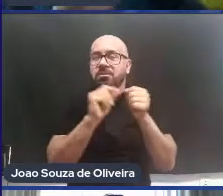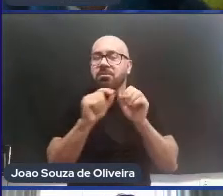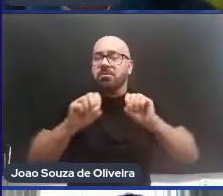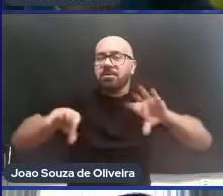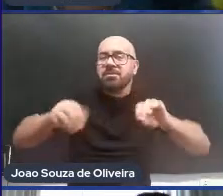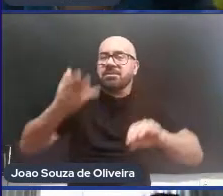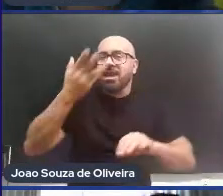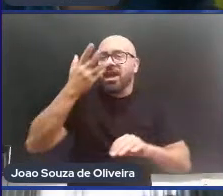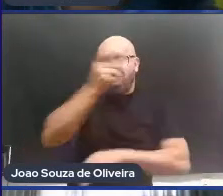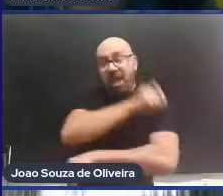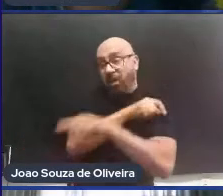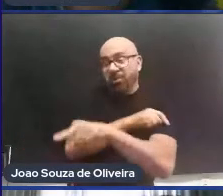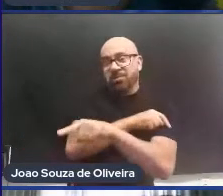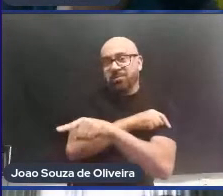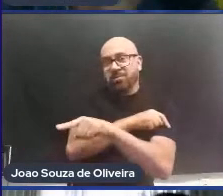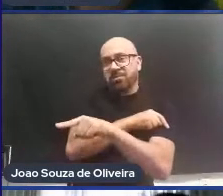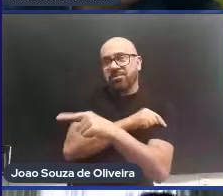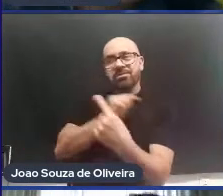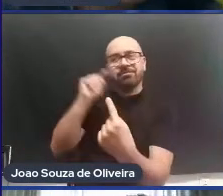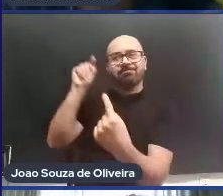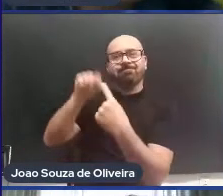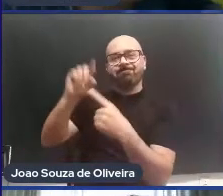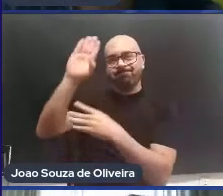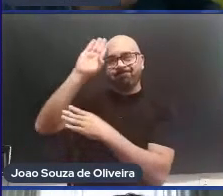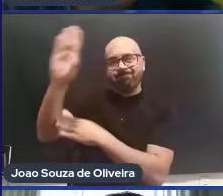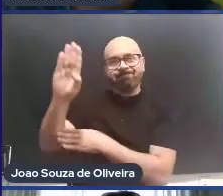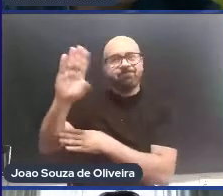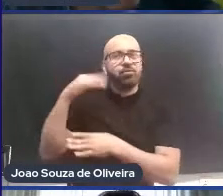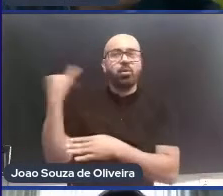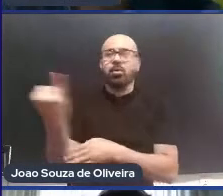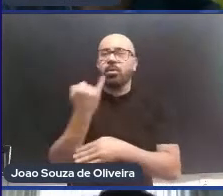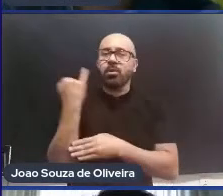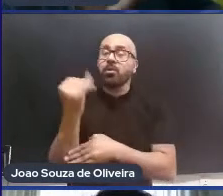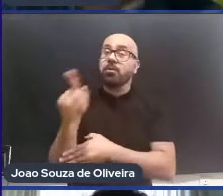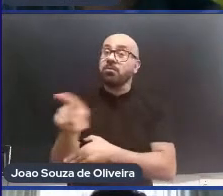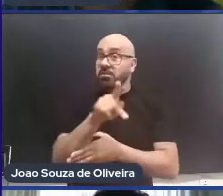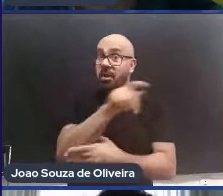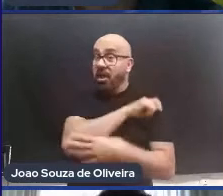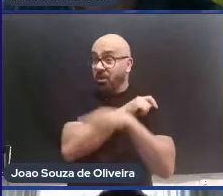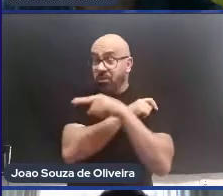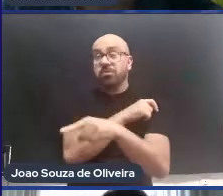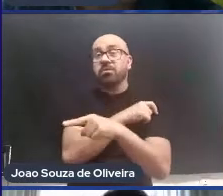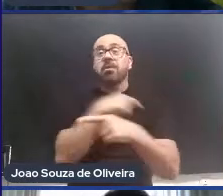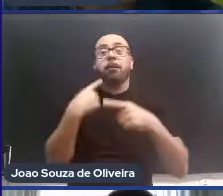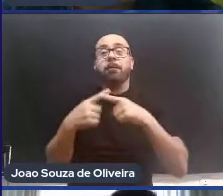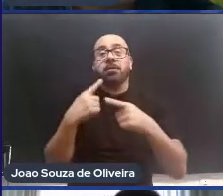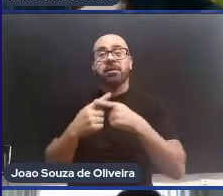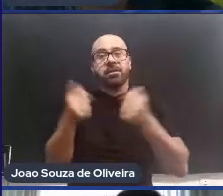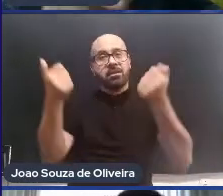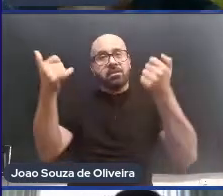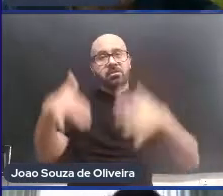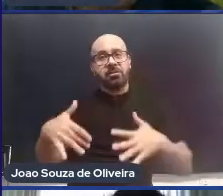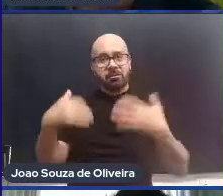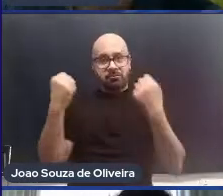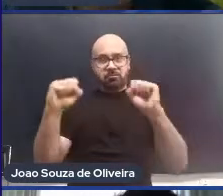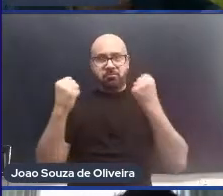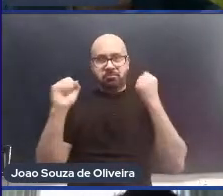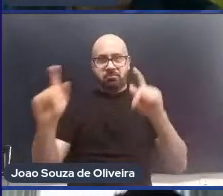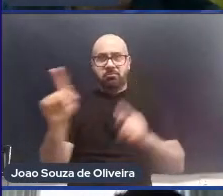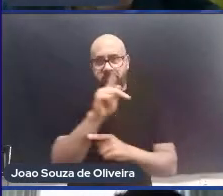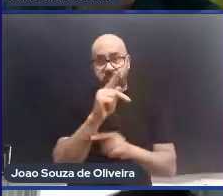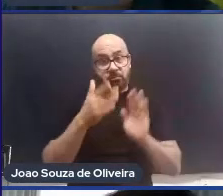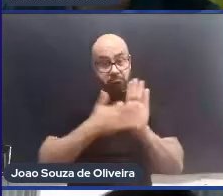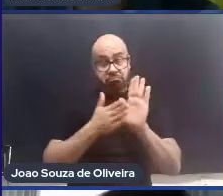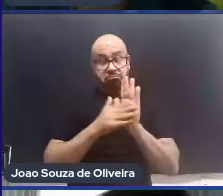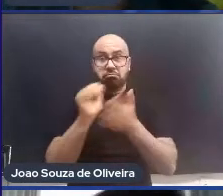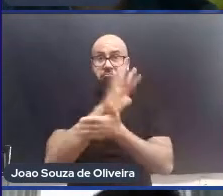muito significativo na fala dos professores desses alunos tá porque tu fala como professor de educação física que foi o que